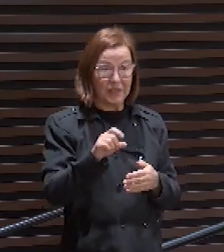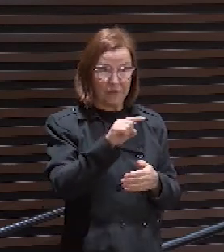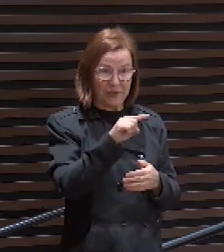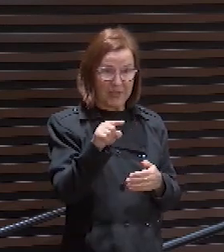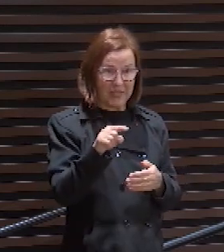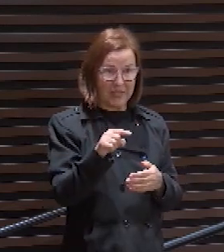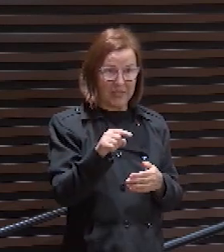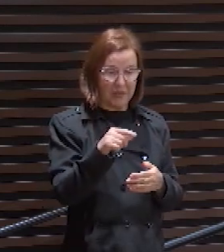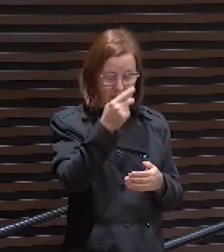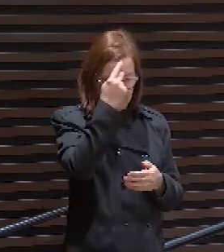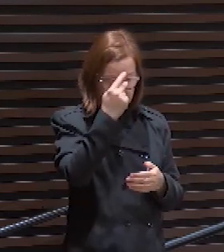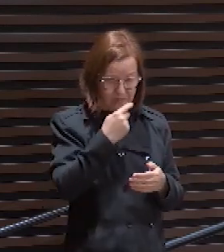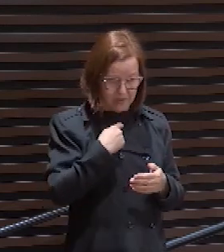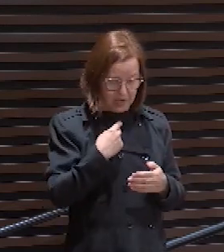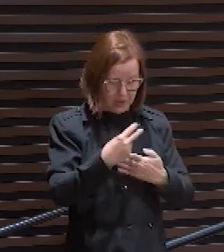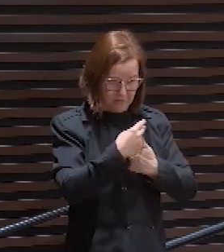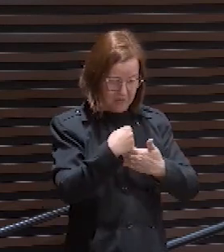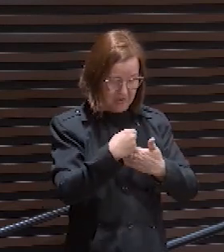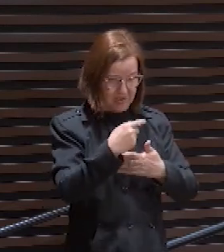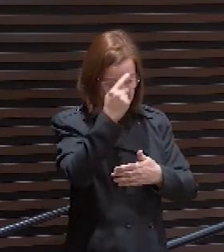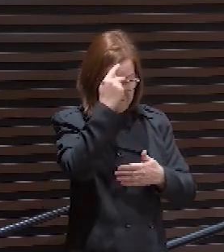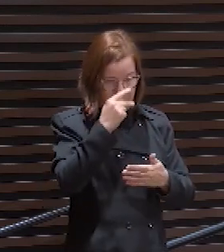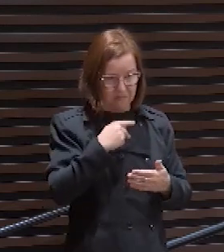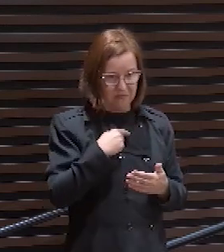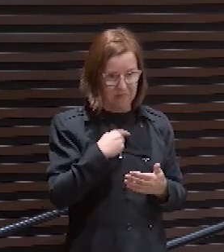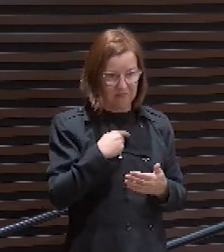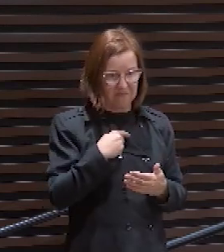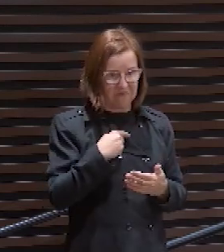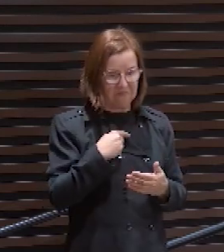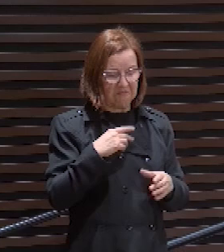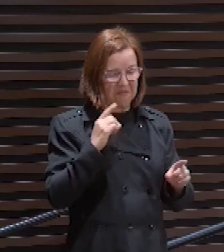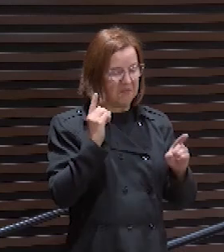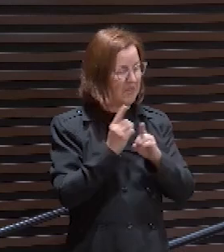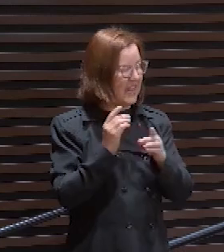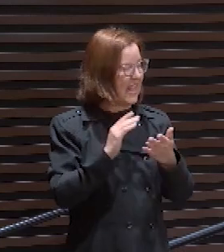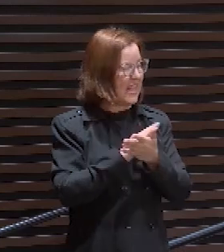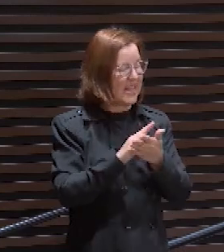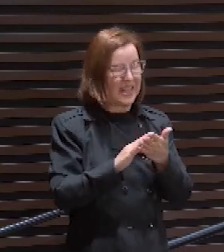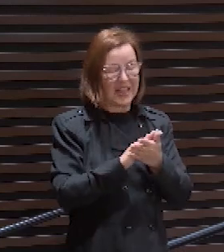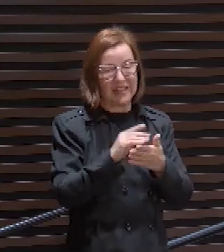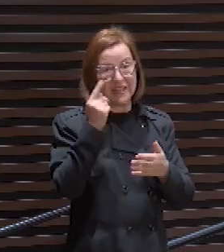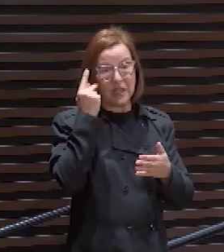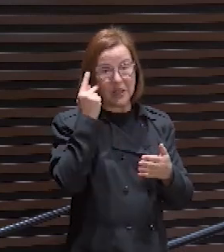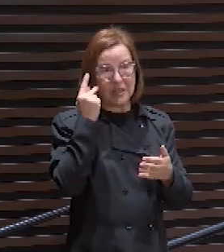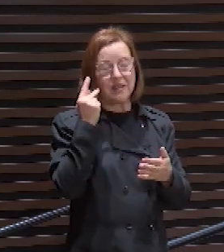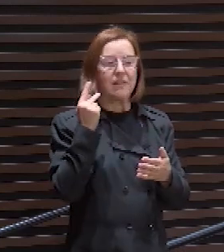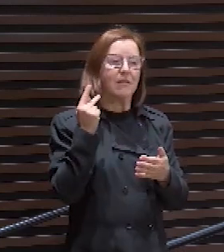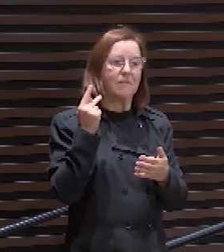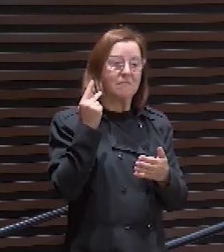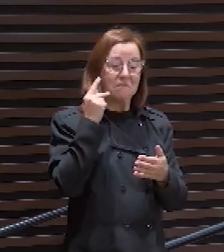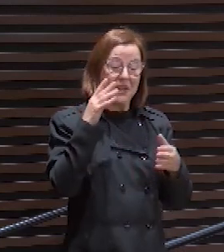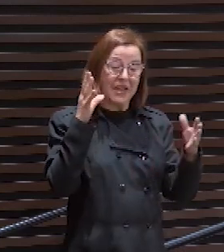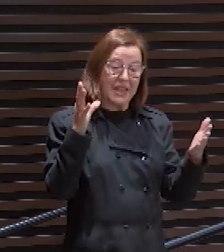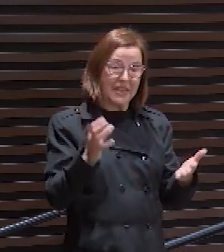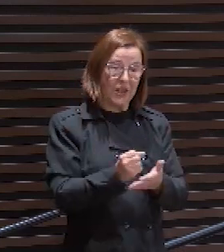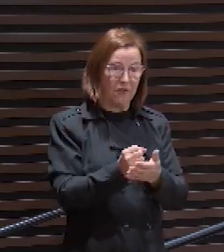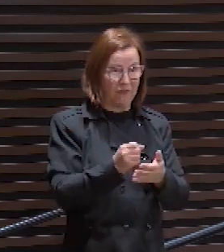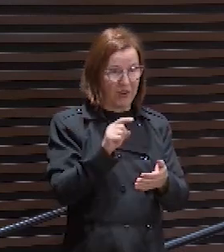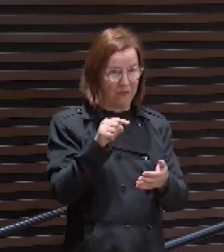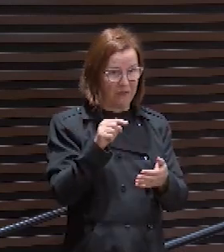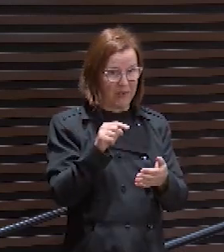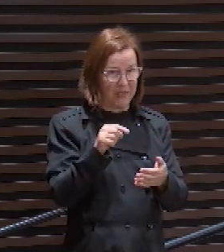e você buscar em si, você não vai encontrar nada que possa salvar você naquele grande dia. Porque, irmão,